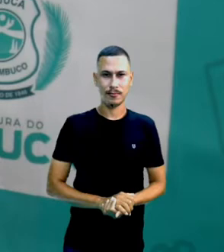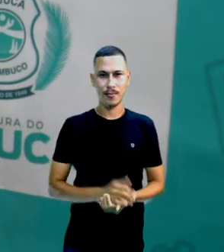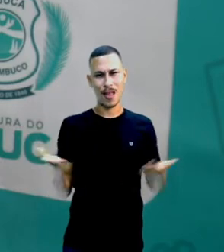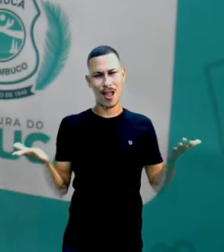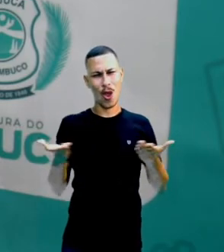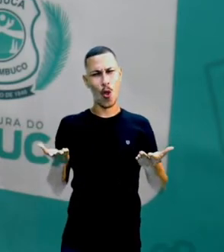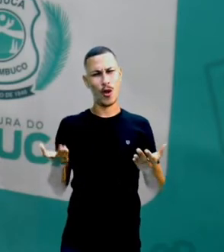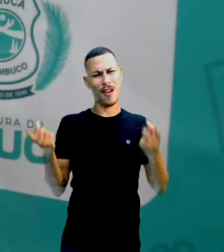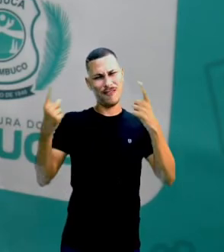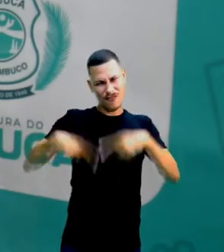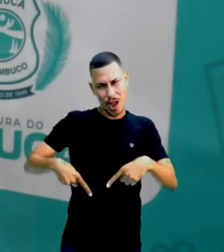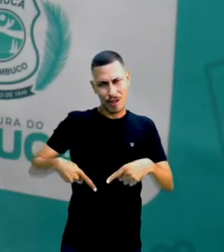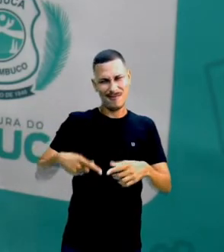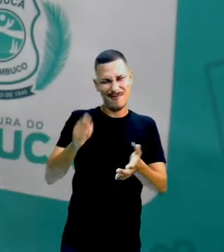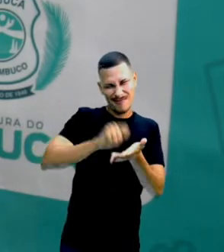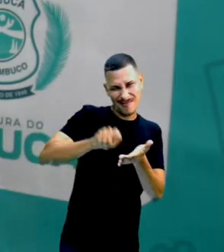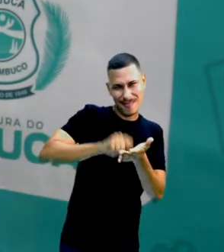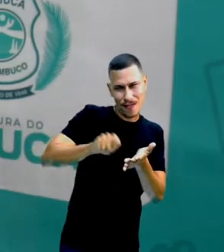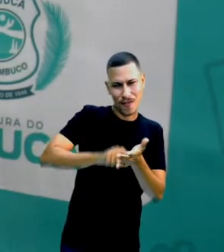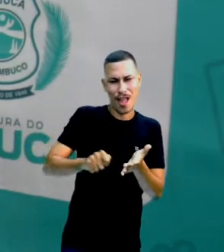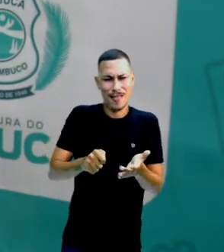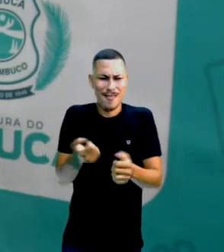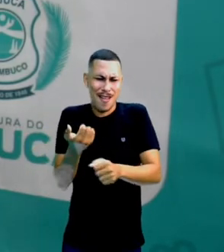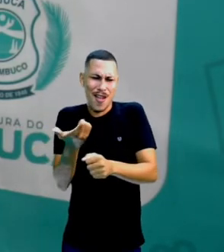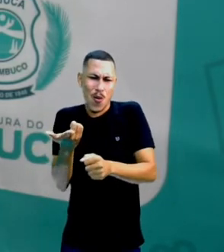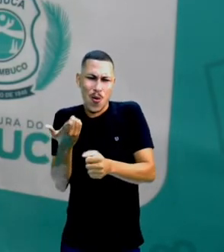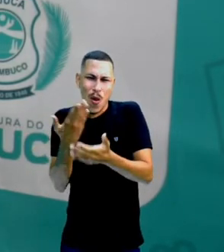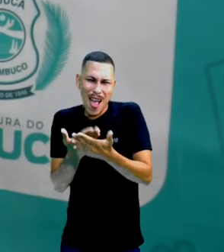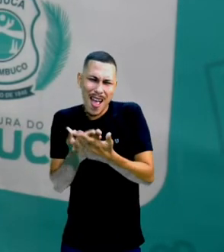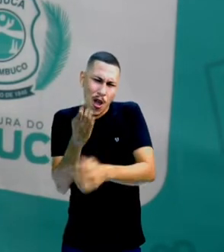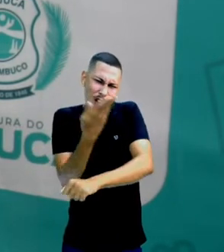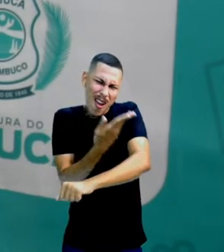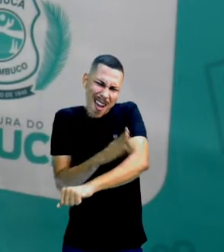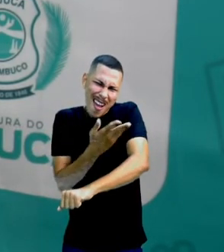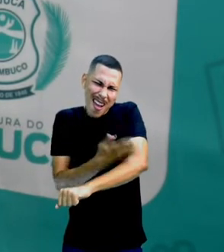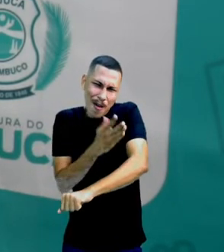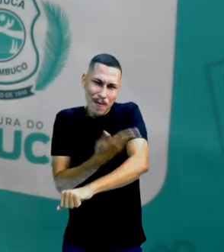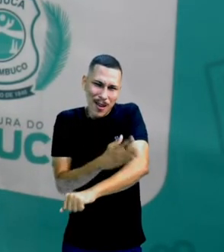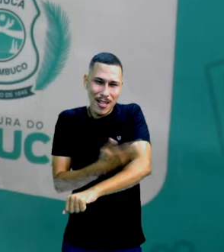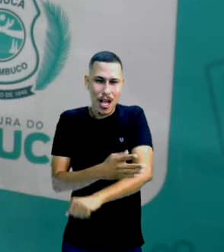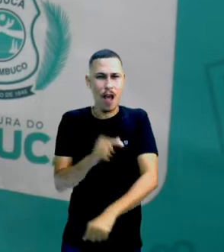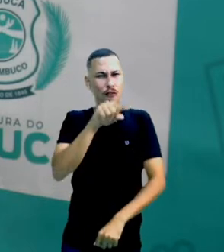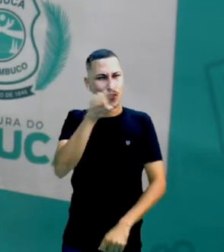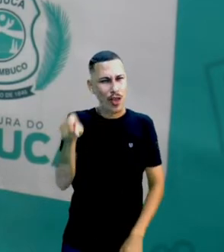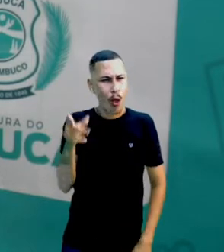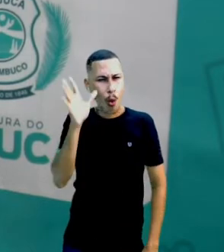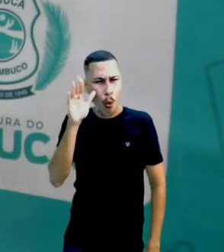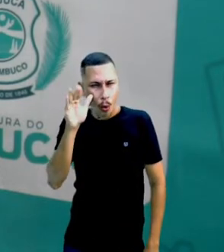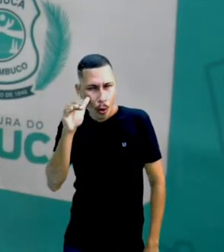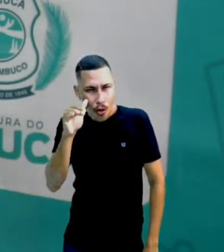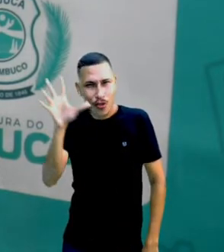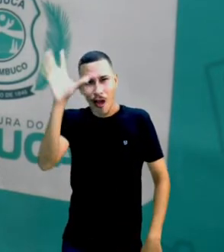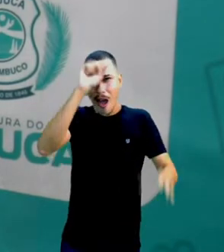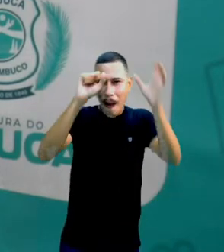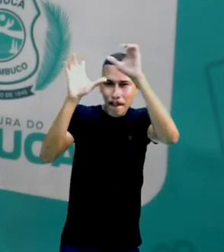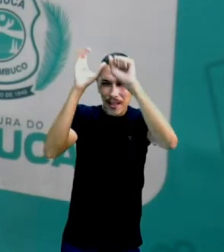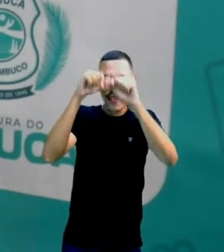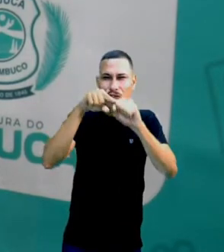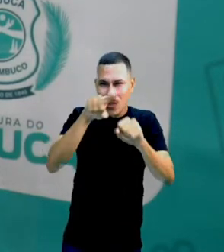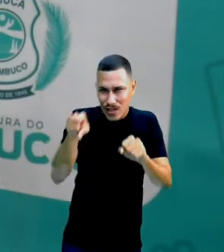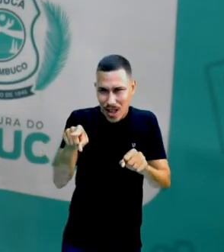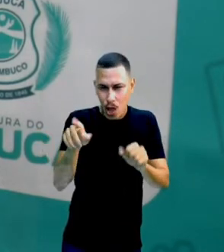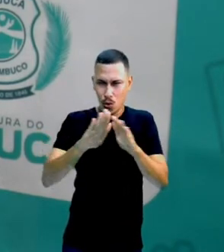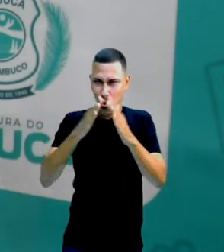a nossa atividade, depois dessa aula maravilhosa, que eu sei que você ficou curioso. E que você vai olhar lá no seu